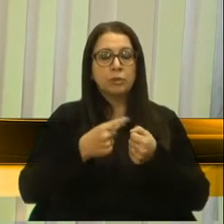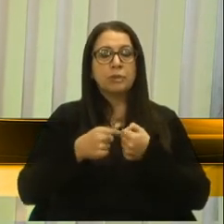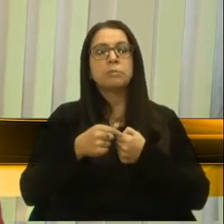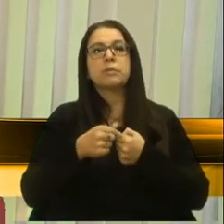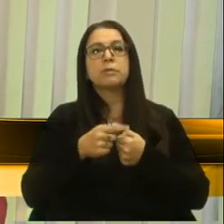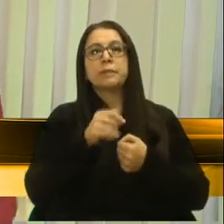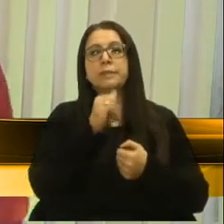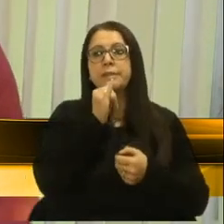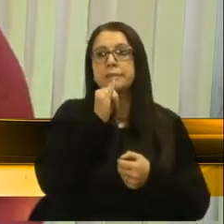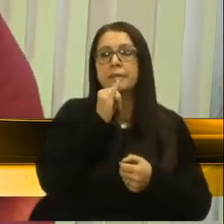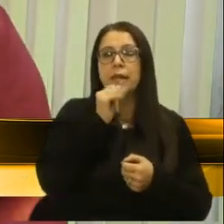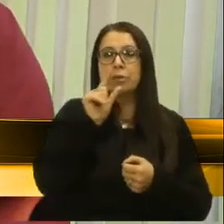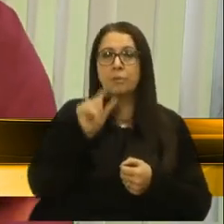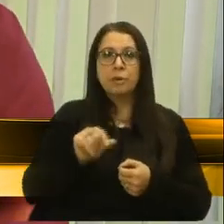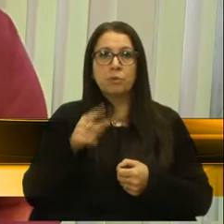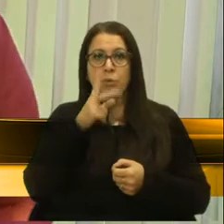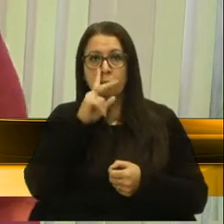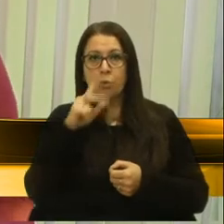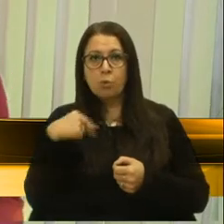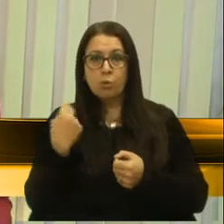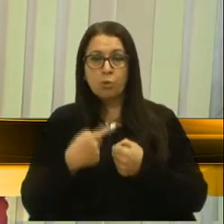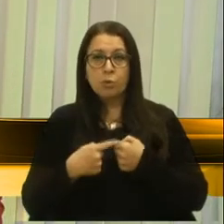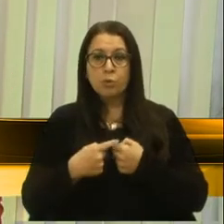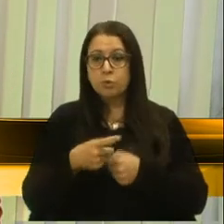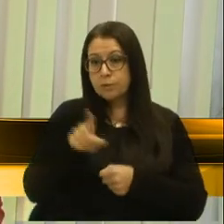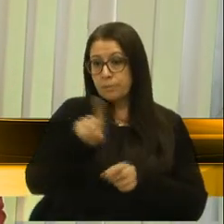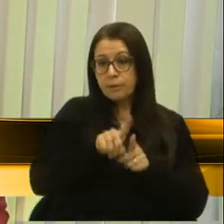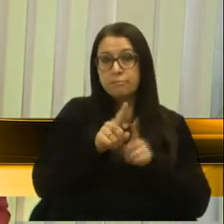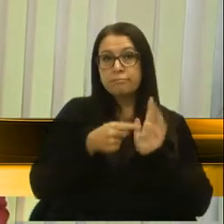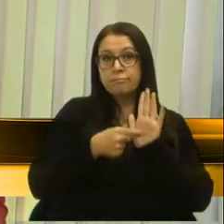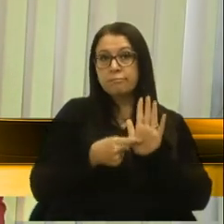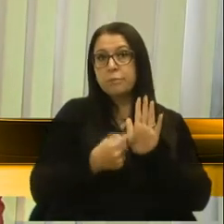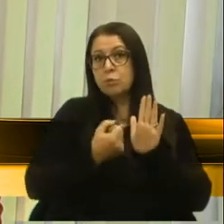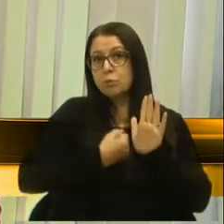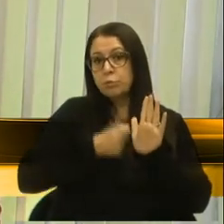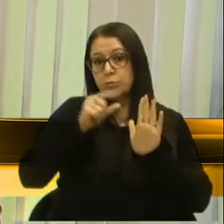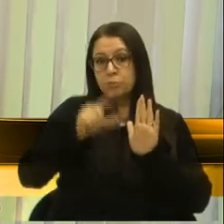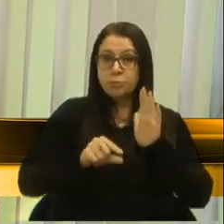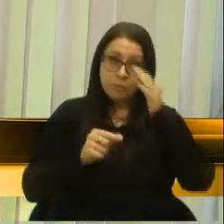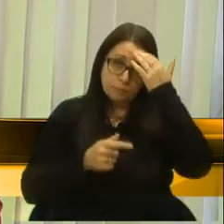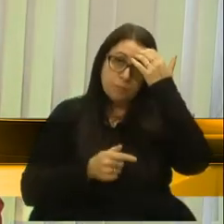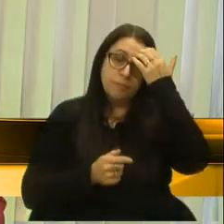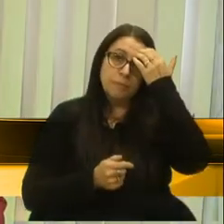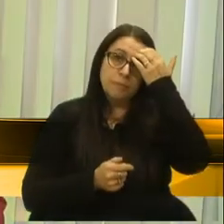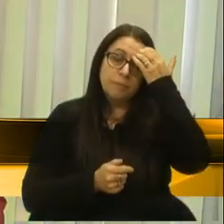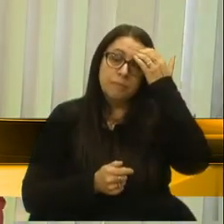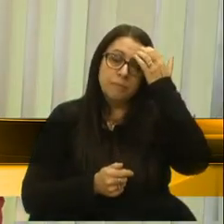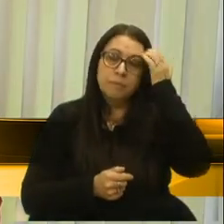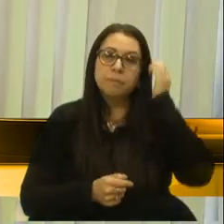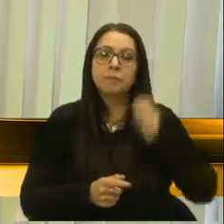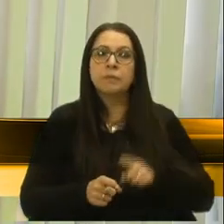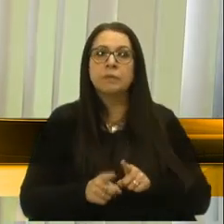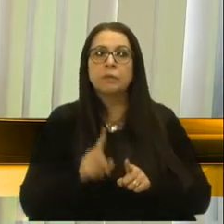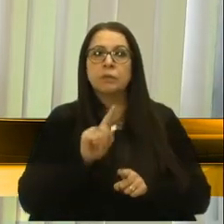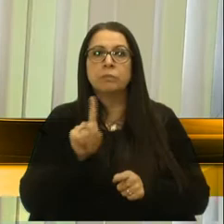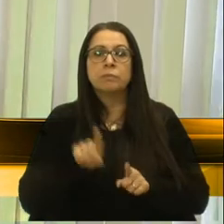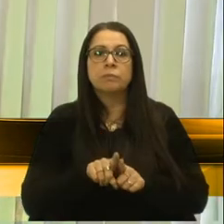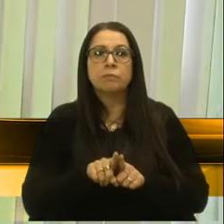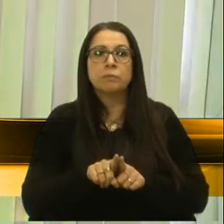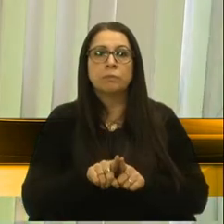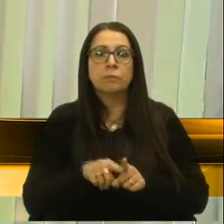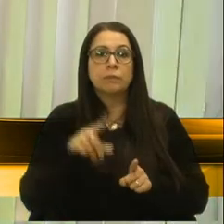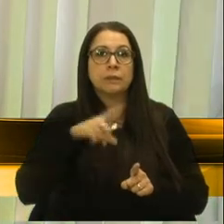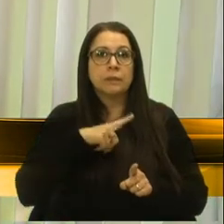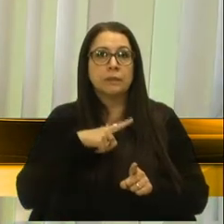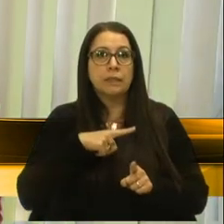menos, como o nosso, e aí, se tu testa menos, tu apresenta índices mais baixos. Só que, no entanto, quando a gente